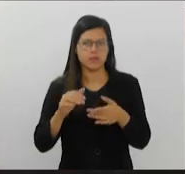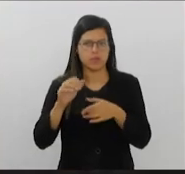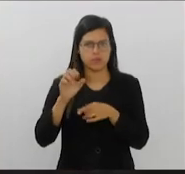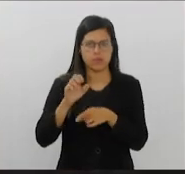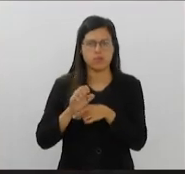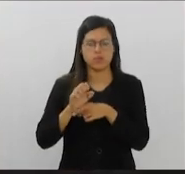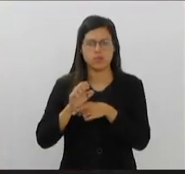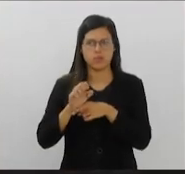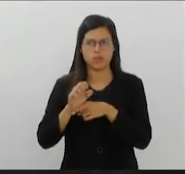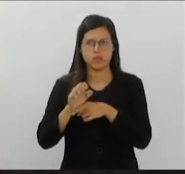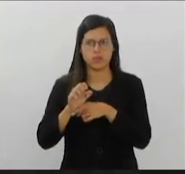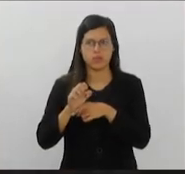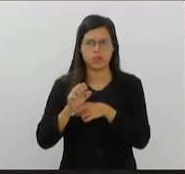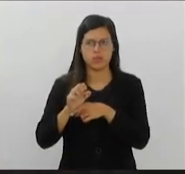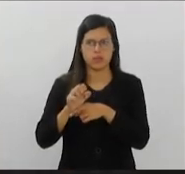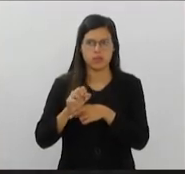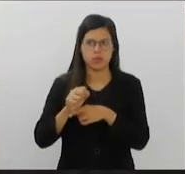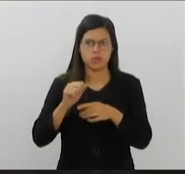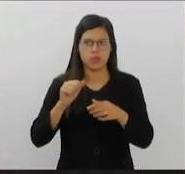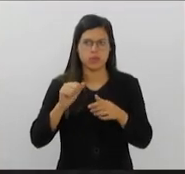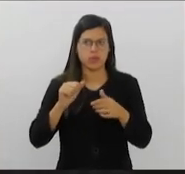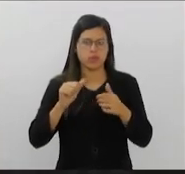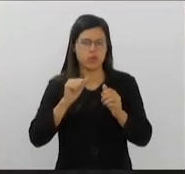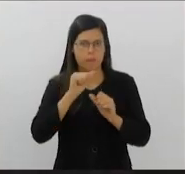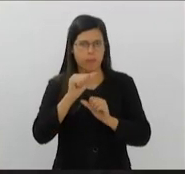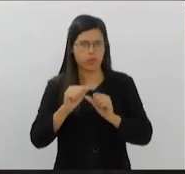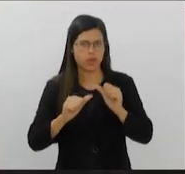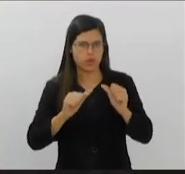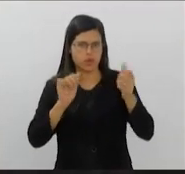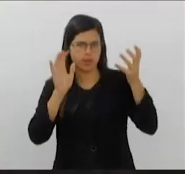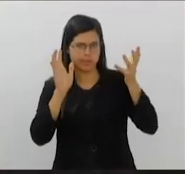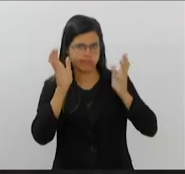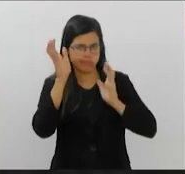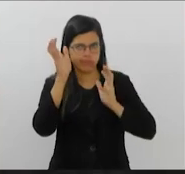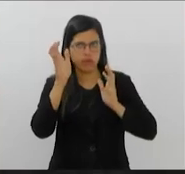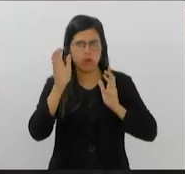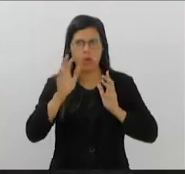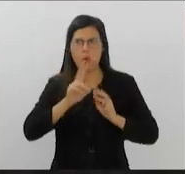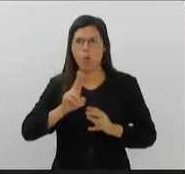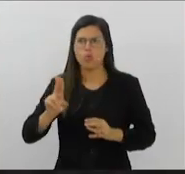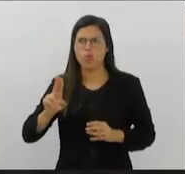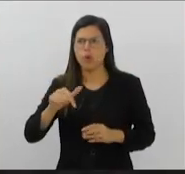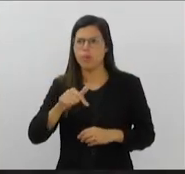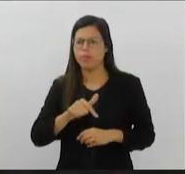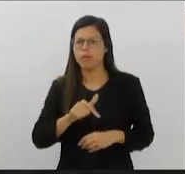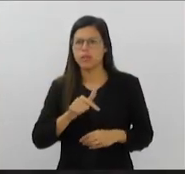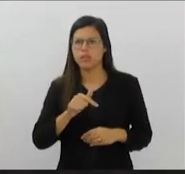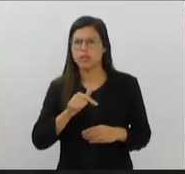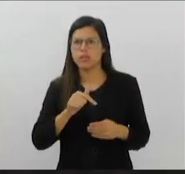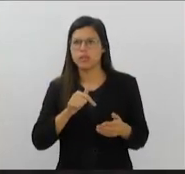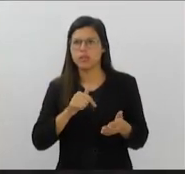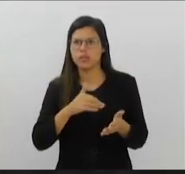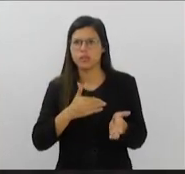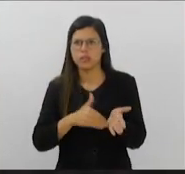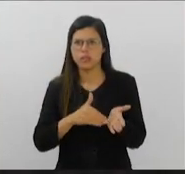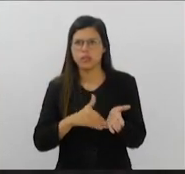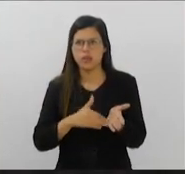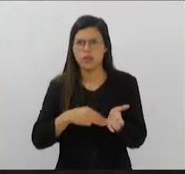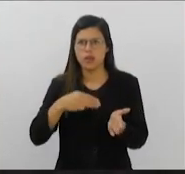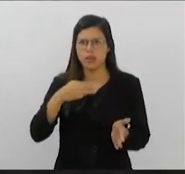Estado de Mudanças Climáticas. Como é o nome da subsecretaria? Não, Mari